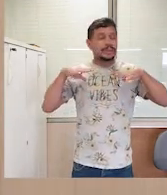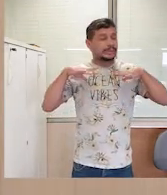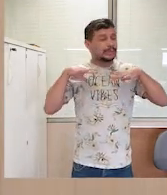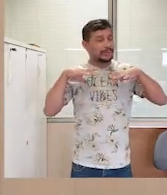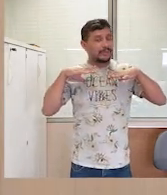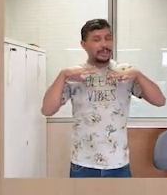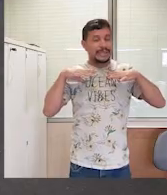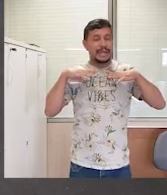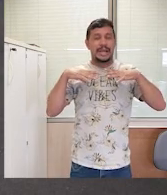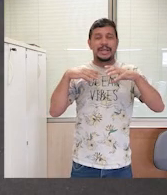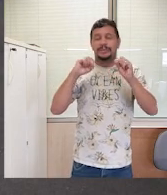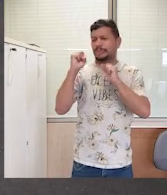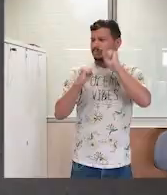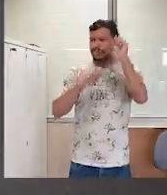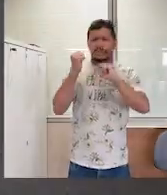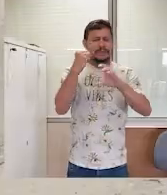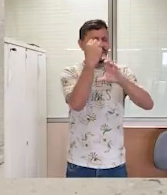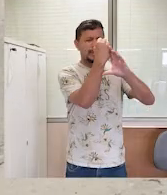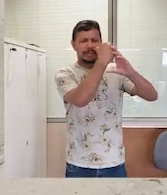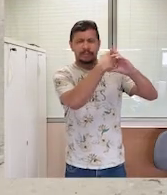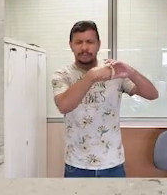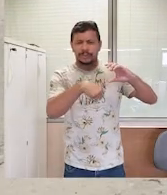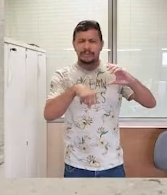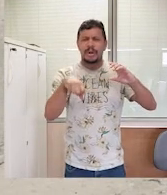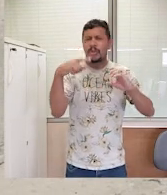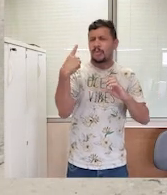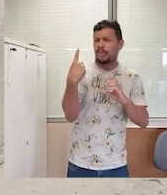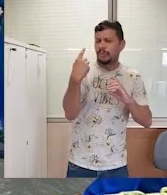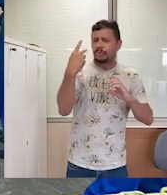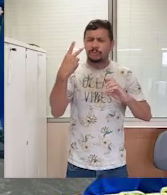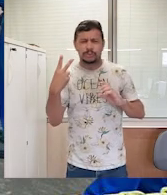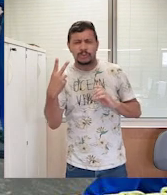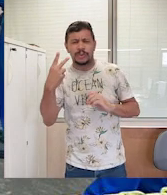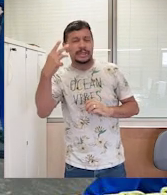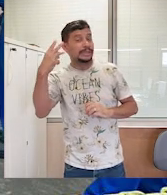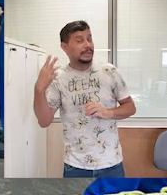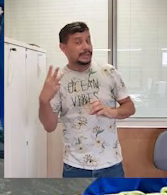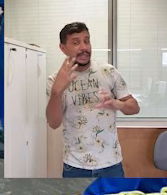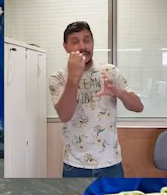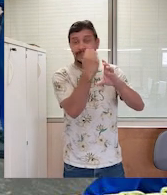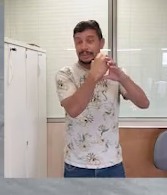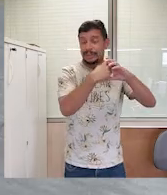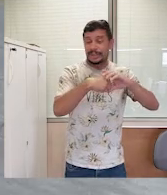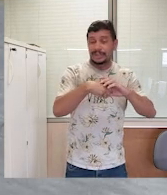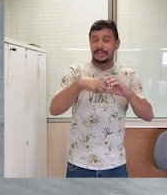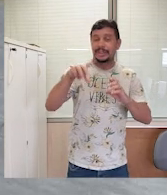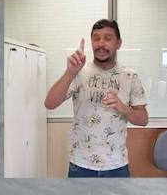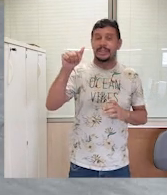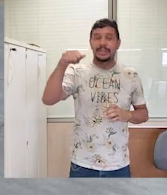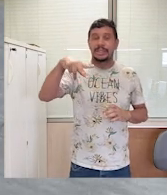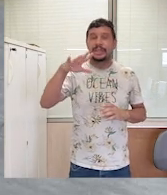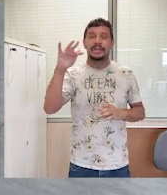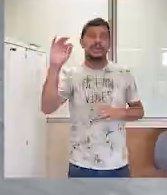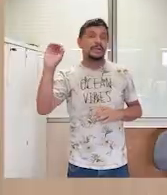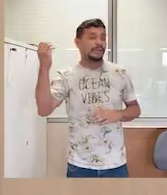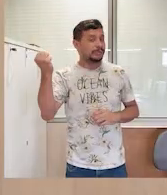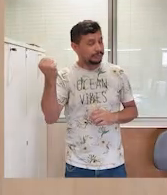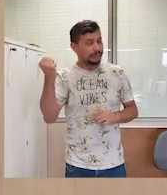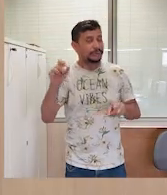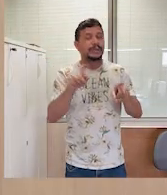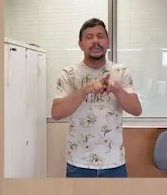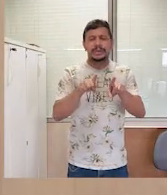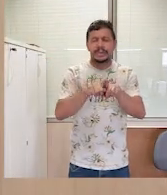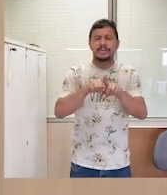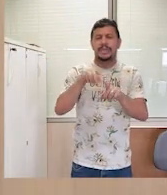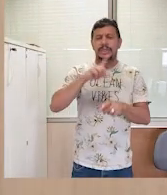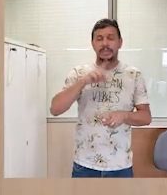feriado aprovado na Simpar Matriz, na Simpar Fábrica 2, na Simpar Fábrica 3, na Danfoss. Também tem